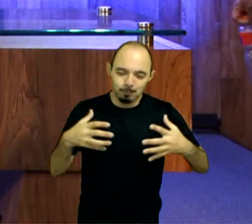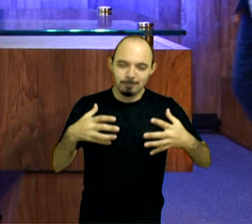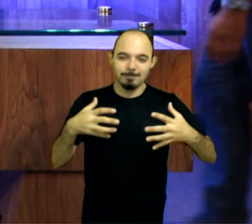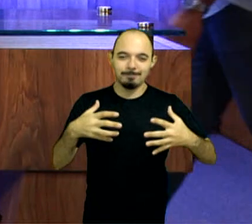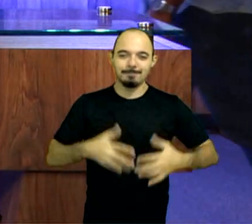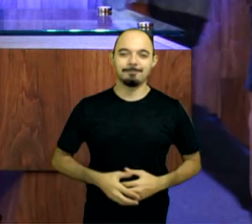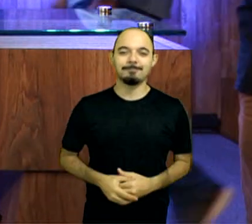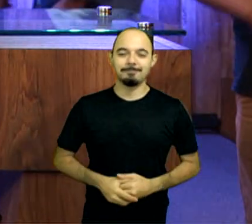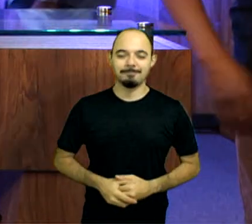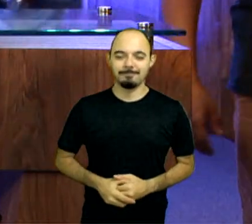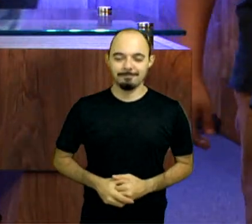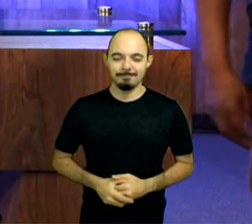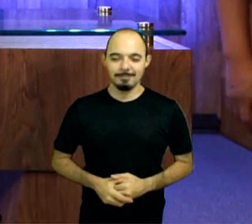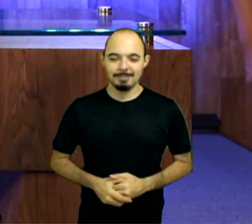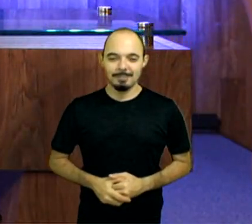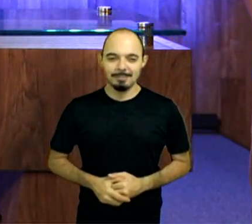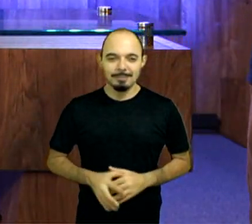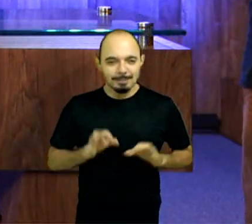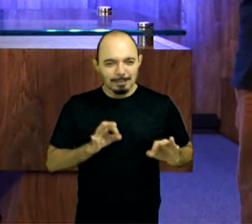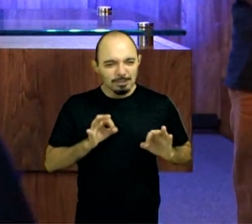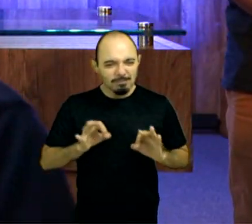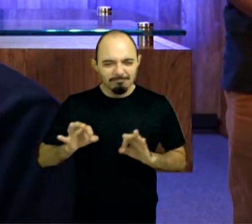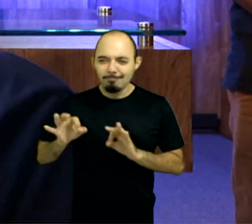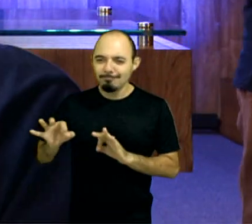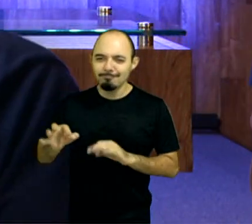pode ir. Chega mais aqui.